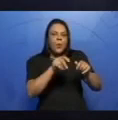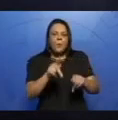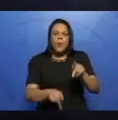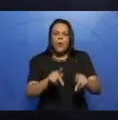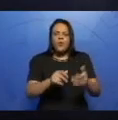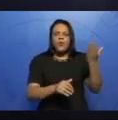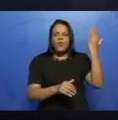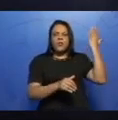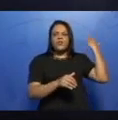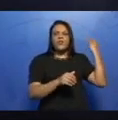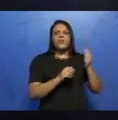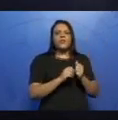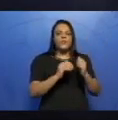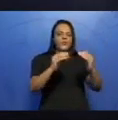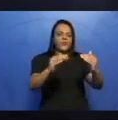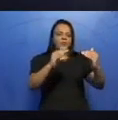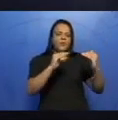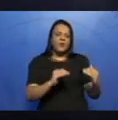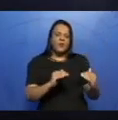é monótono.